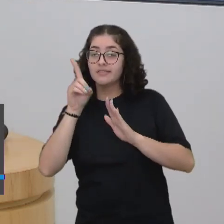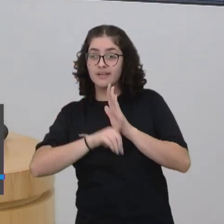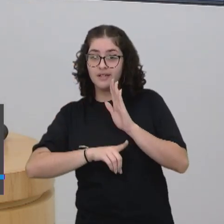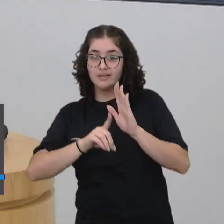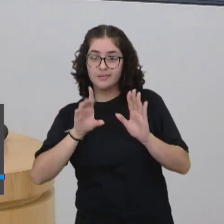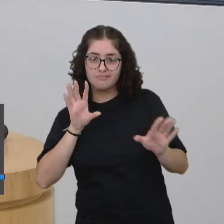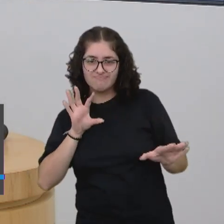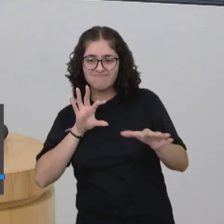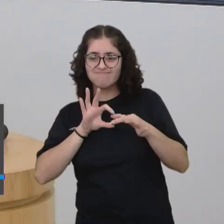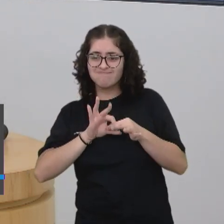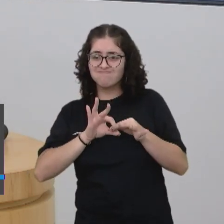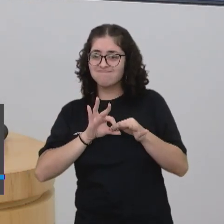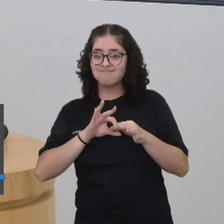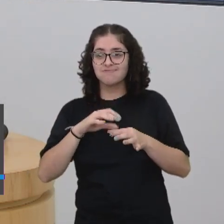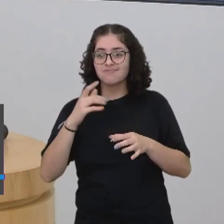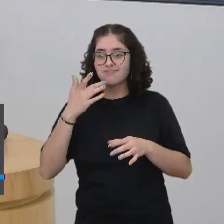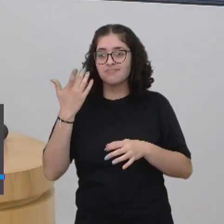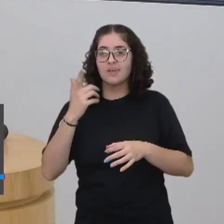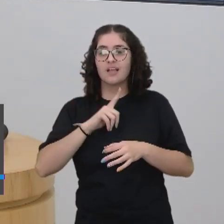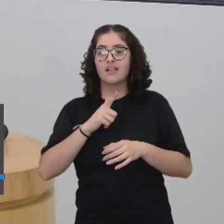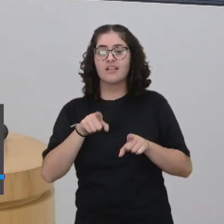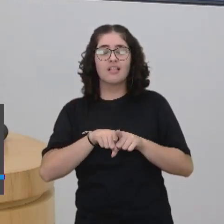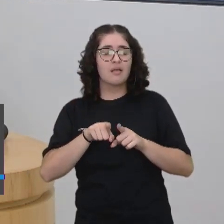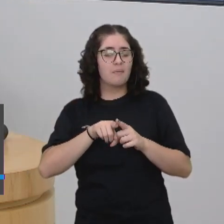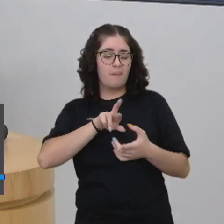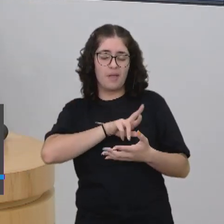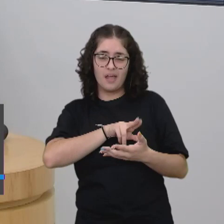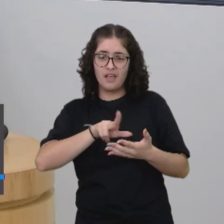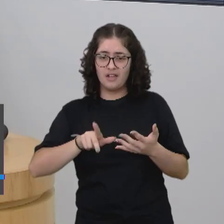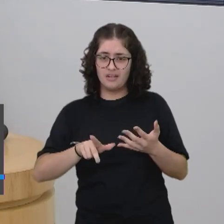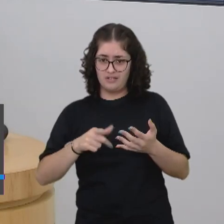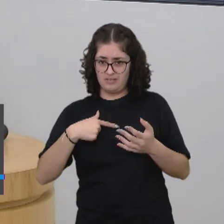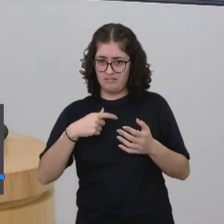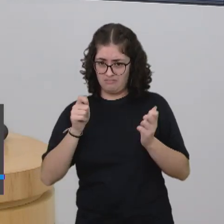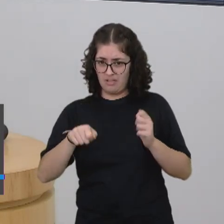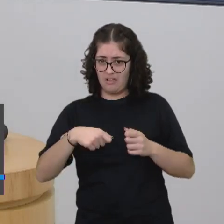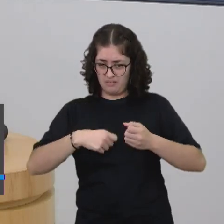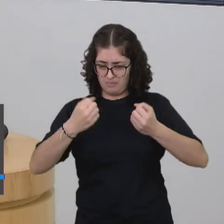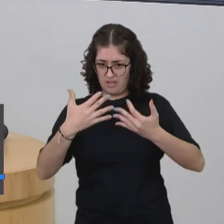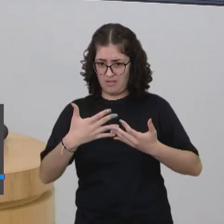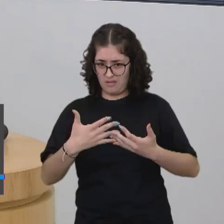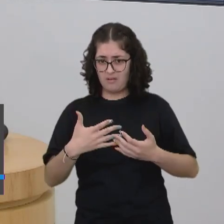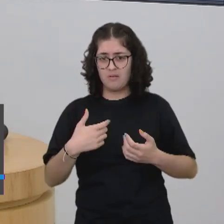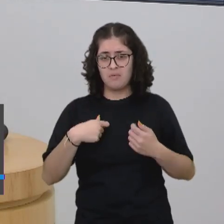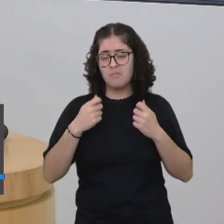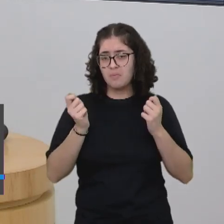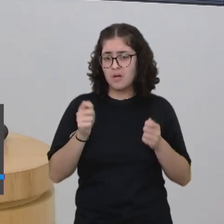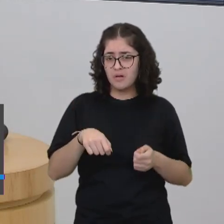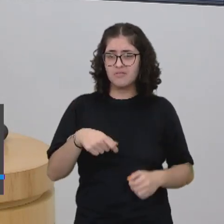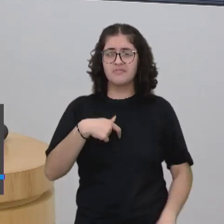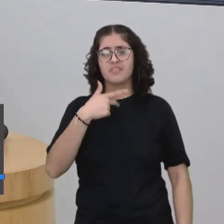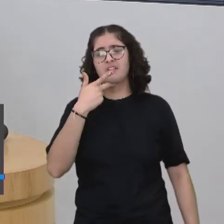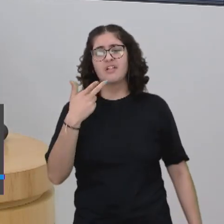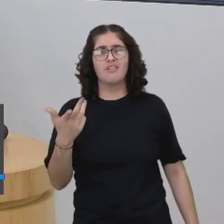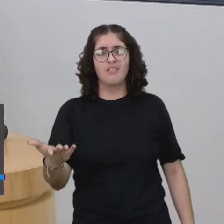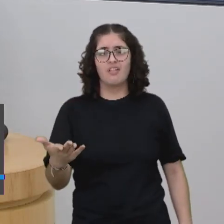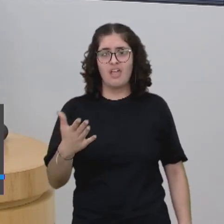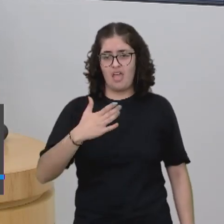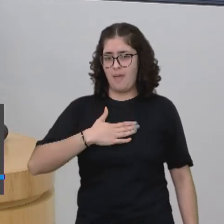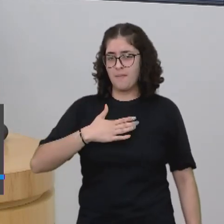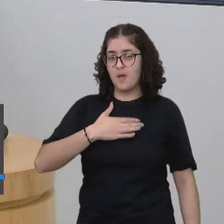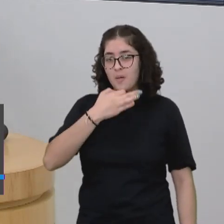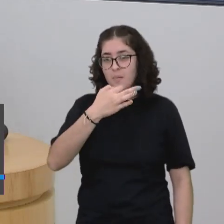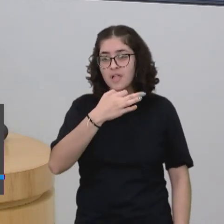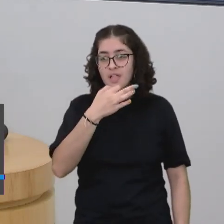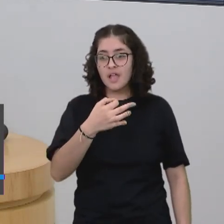tenho, revisor de conceito, sensibilidade. Eu tenho liberdade para falar o que eu quero. Eu tenho liberdade para olhar para você e falar, mano, essa é a minha